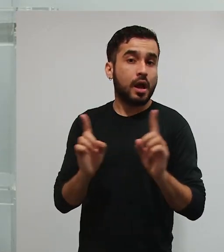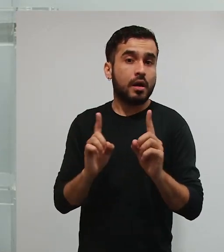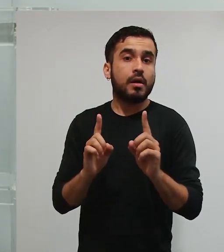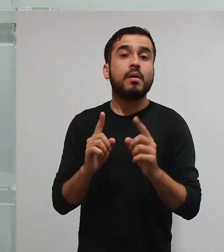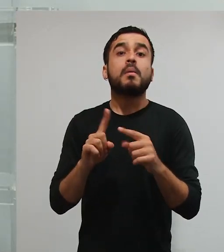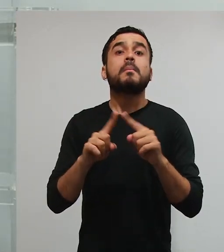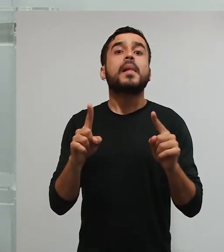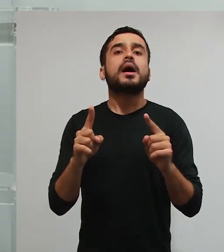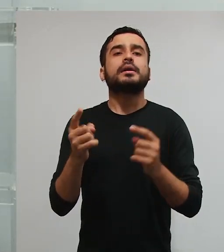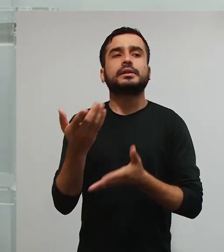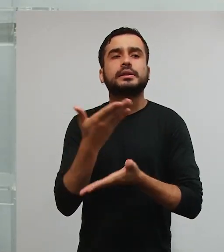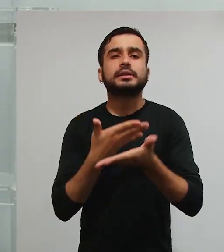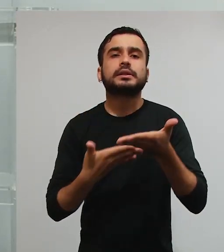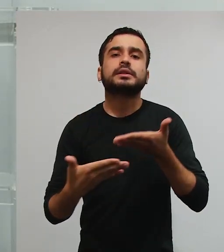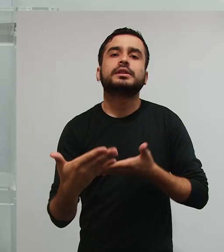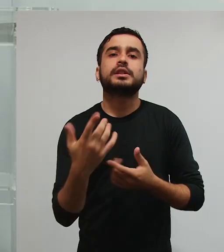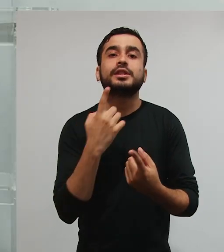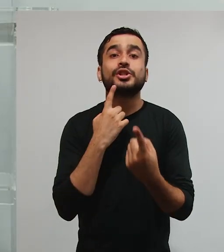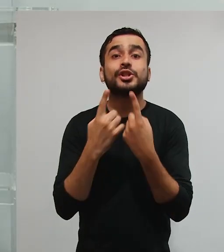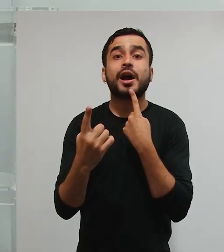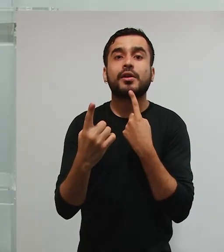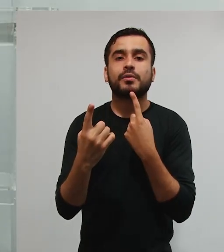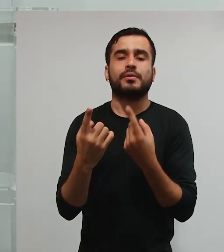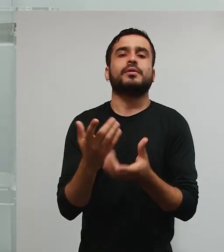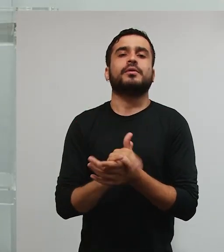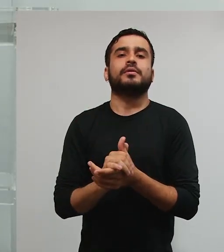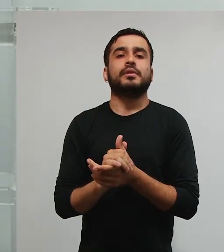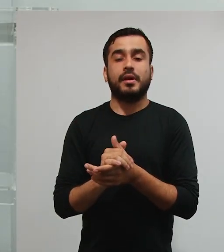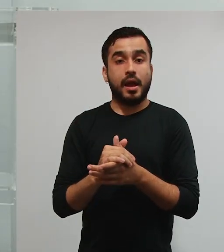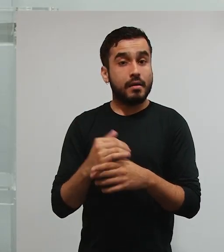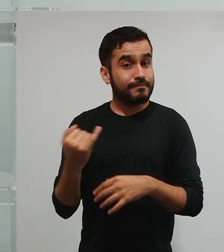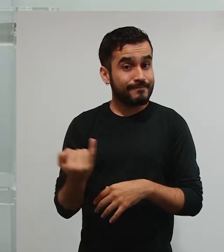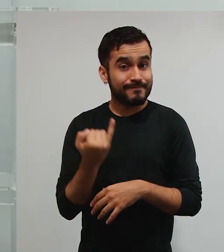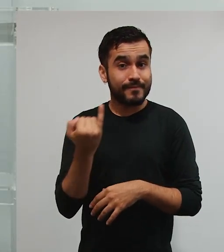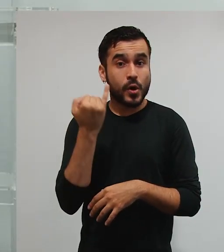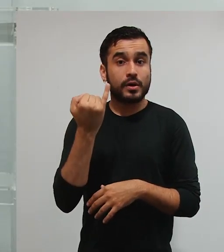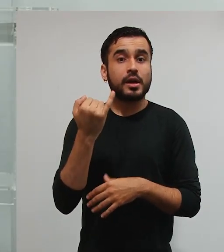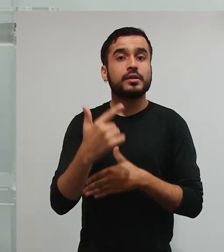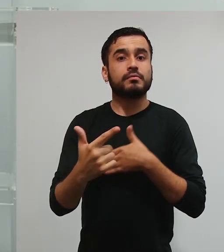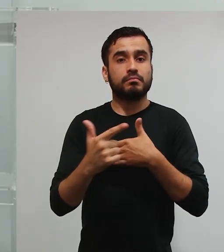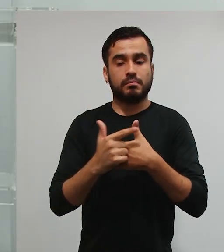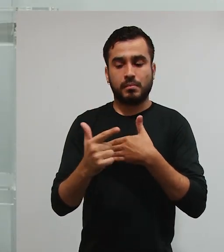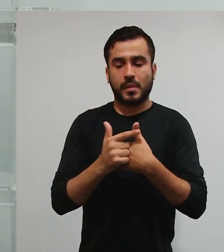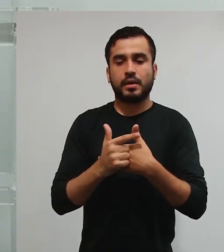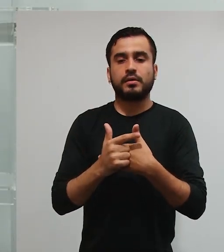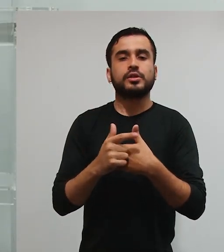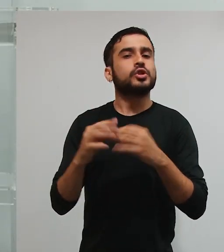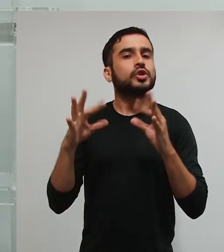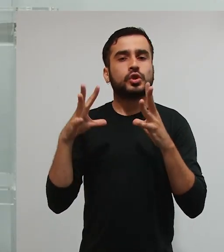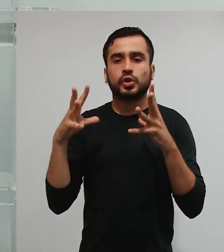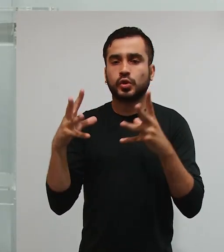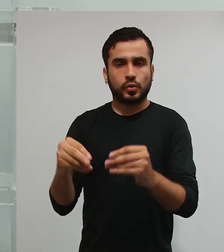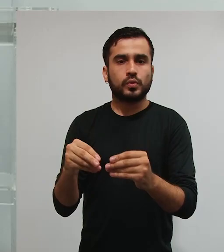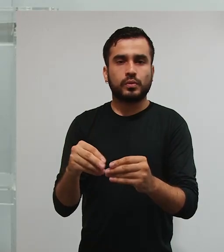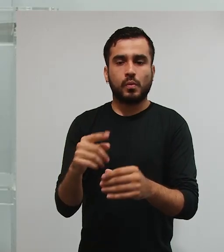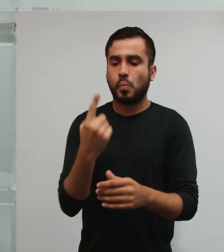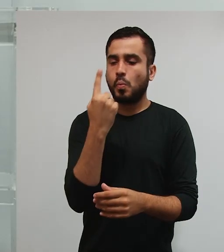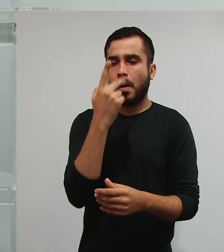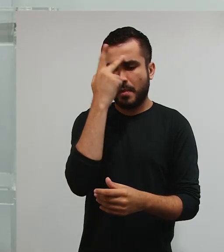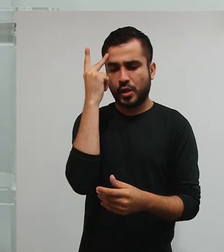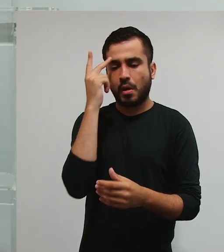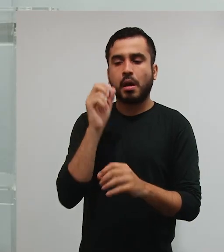mas dialogar. E no diálogo, o protagonismo é muito importante. O protagonismo tem que ser de quem? De todos. Não é um só